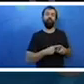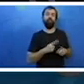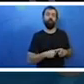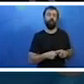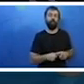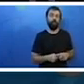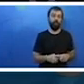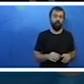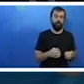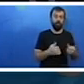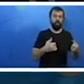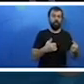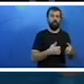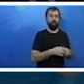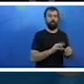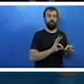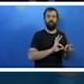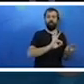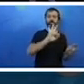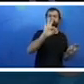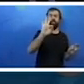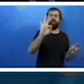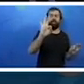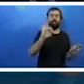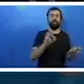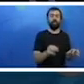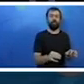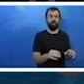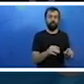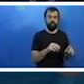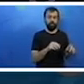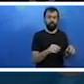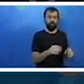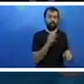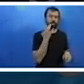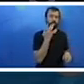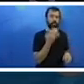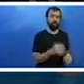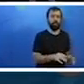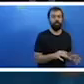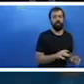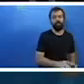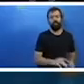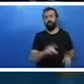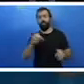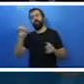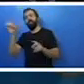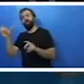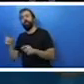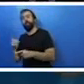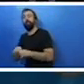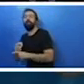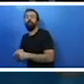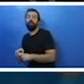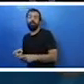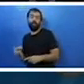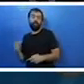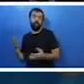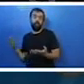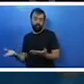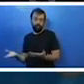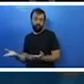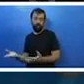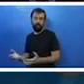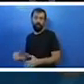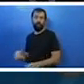frase? Assim, a sede do governo geral passou a funcionar na cidade do Rio de Janeiro. Rio de Janeiro